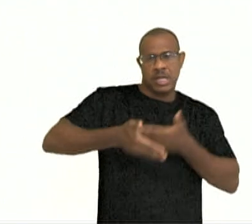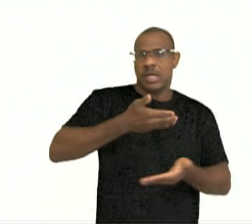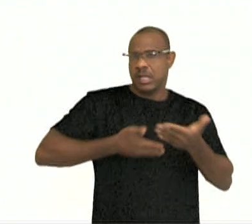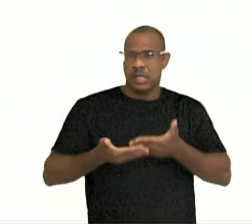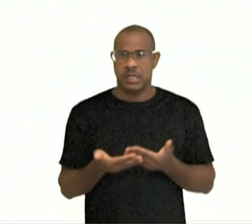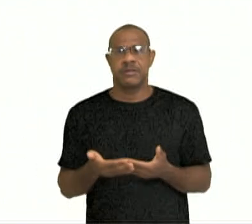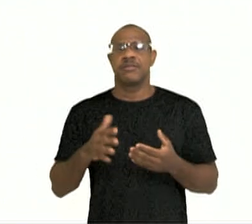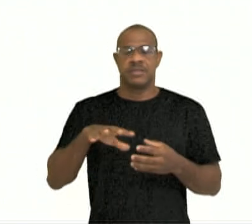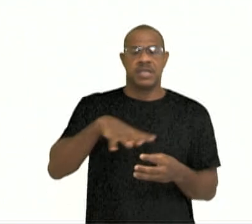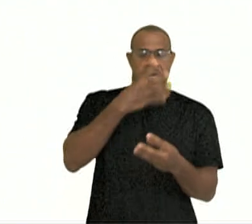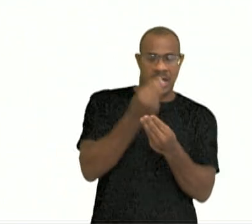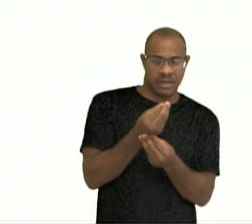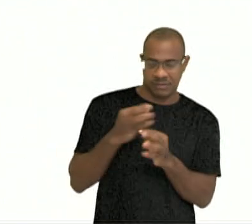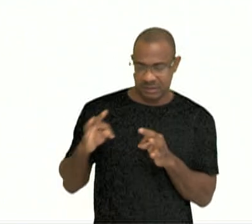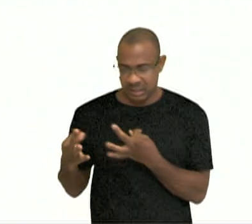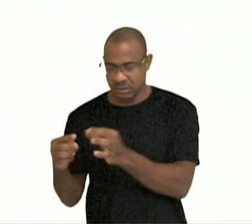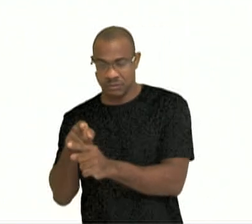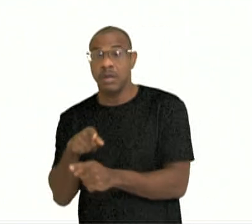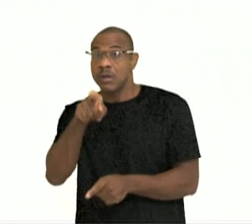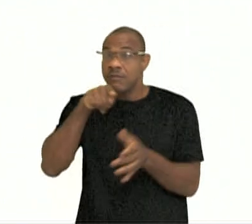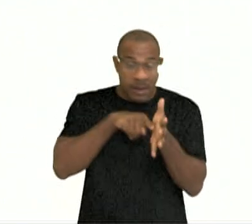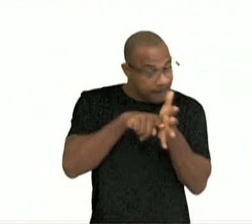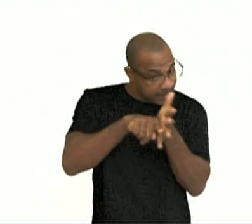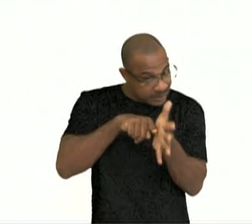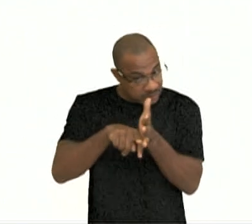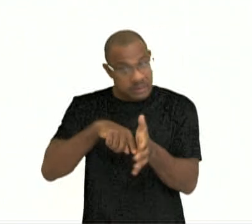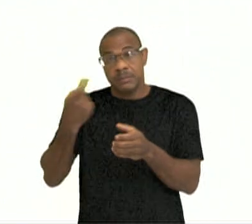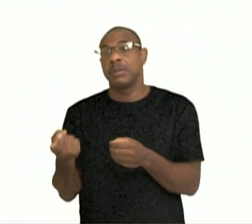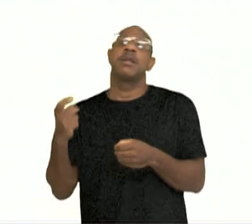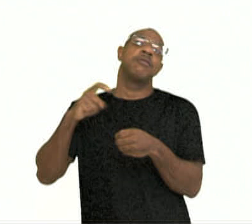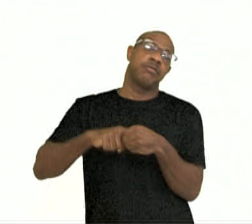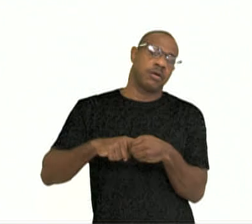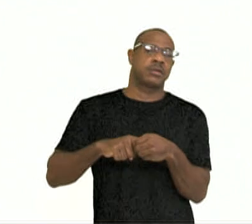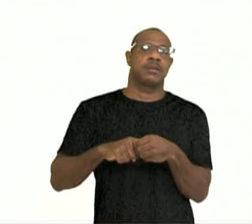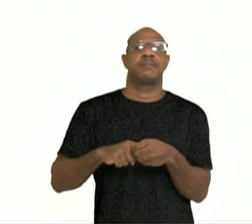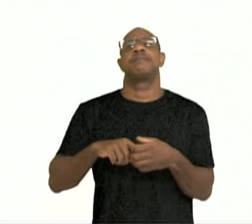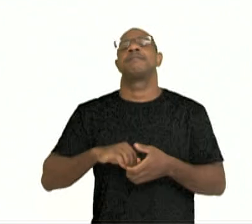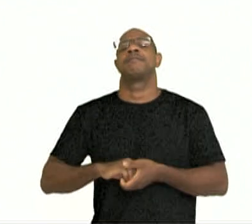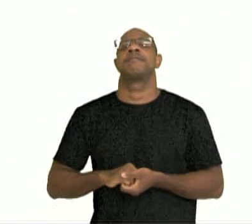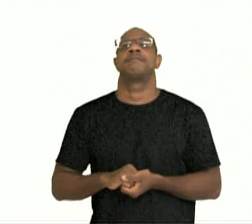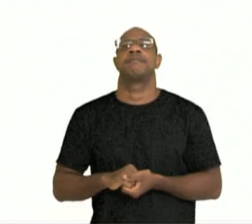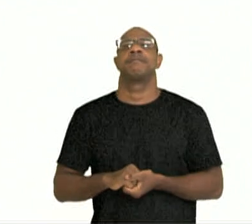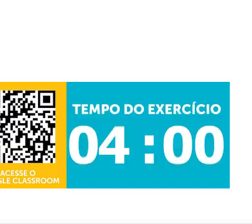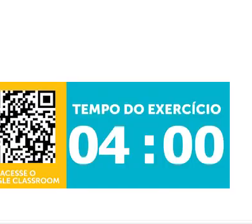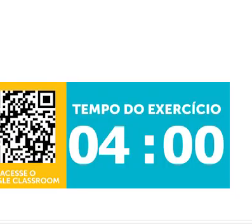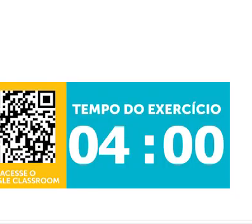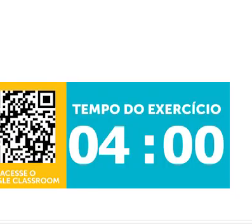e tecnologia. Pesquisem e eu já volto falar com você.